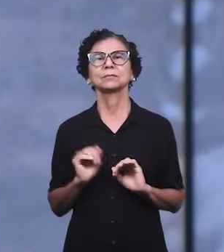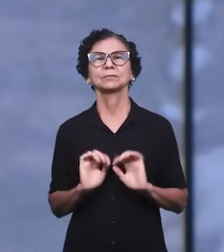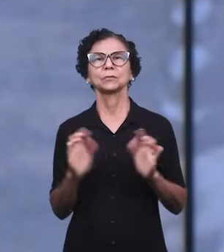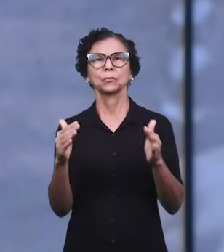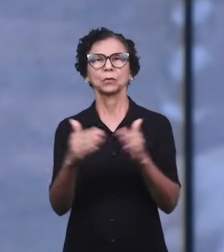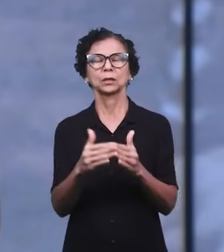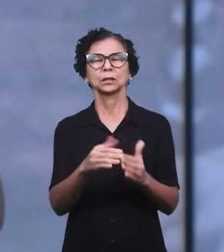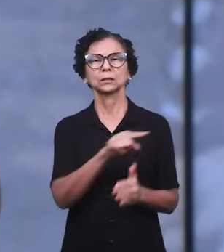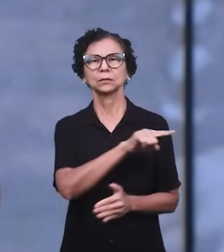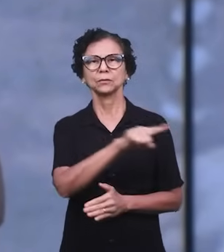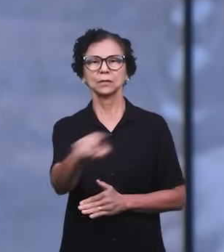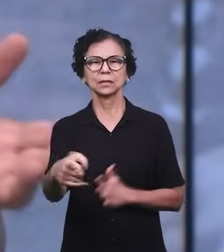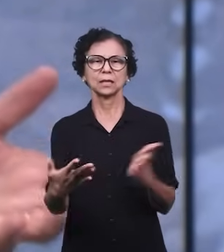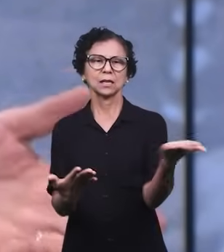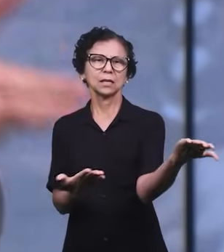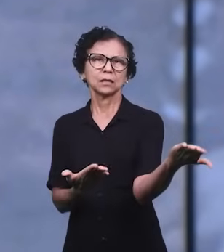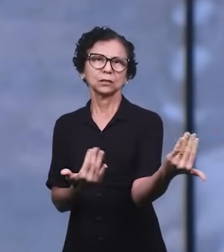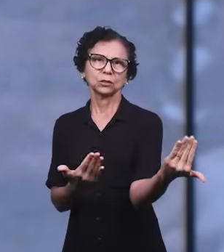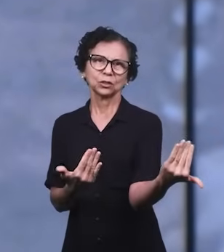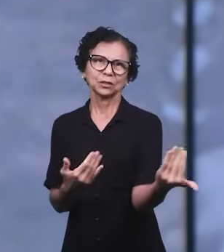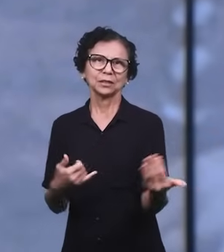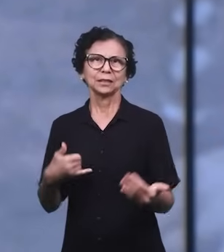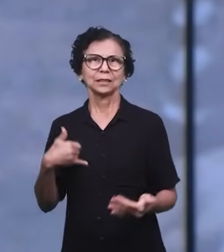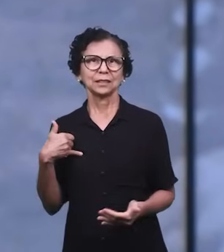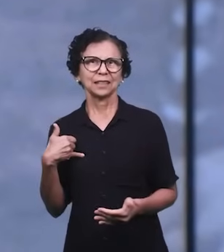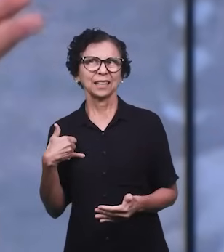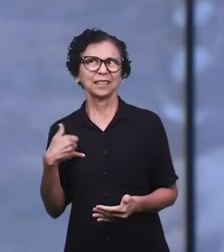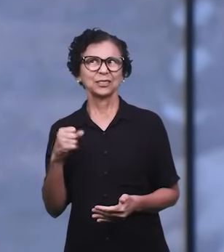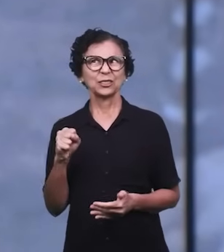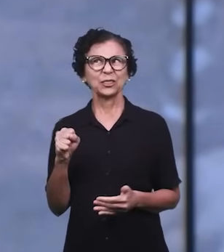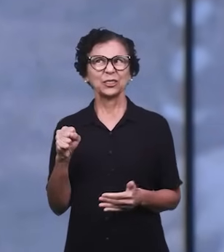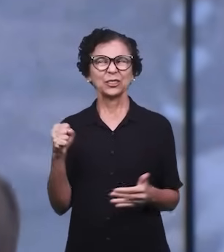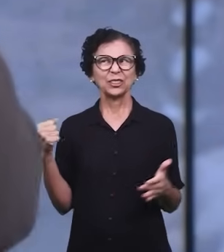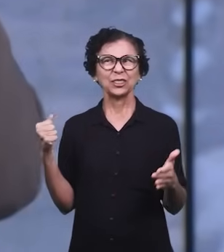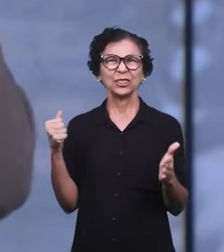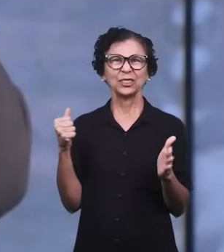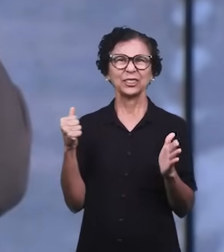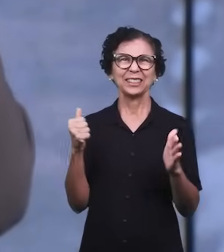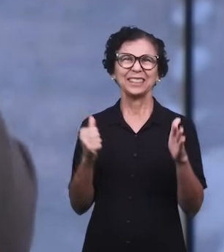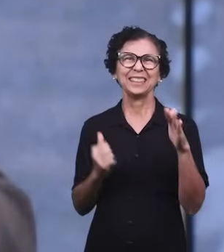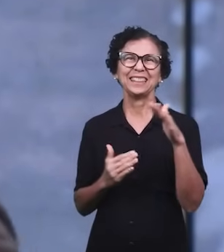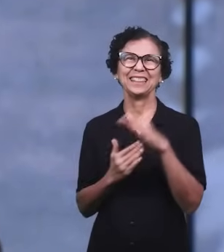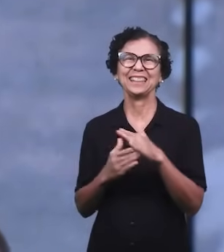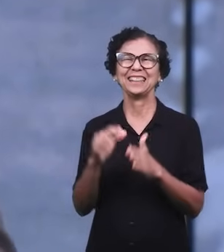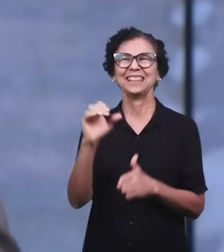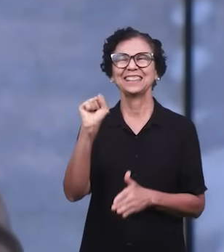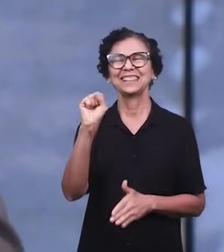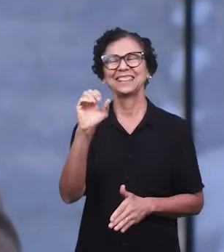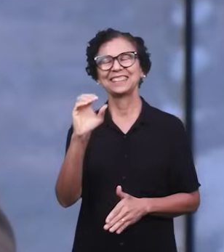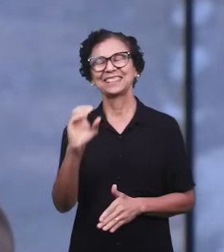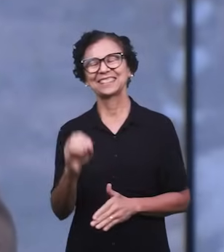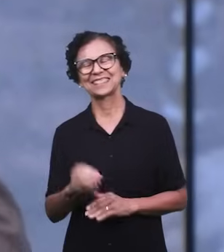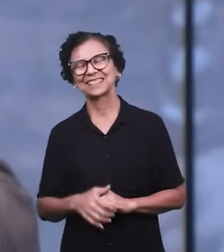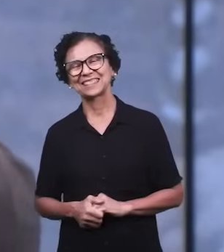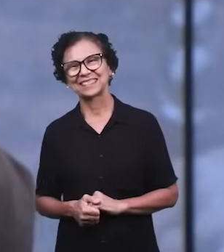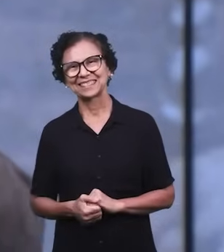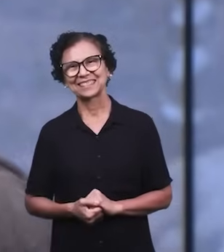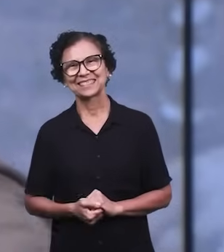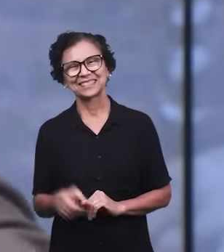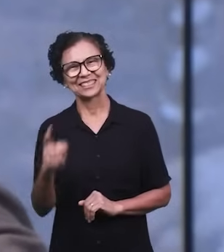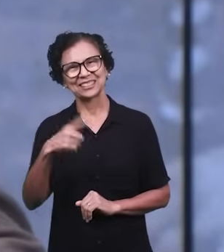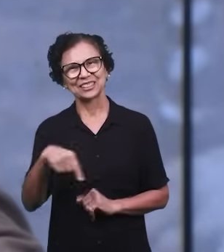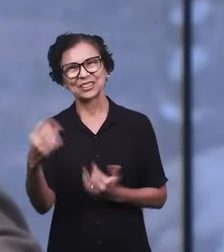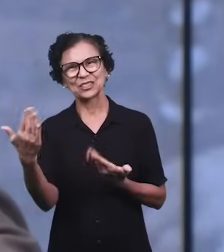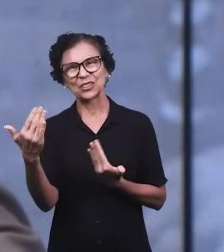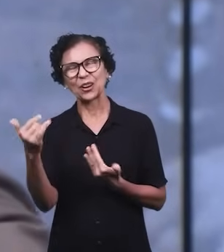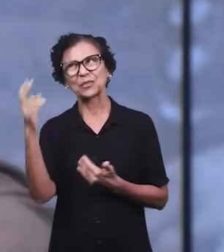jovem dos 8 aos 80 e até mais, não tem problema. Juventude está aqui na cabeça, não é isso? E diante do Senhor somos